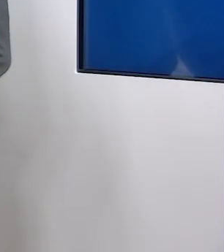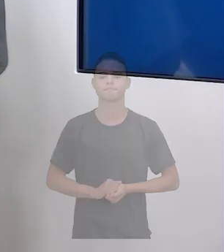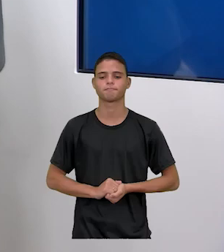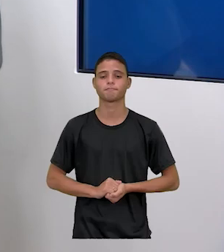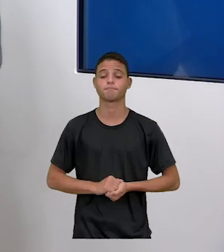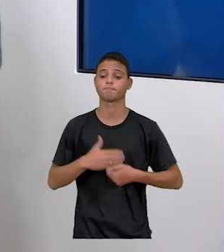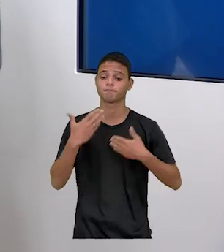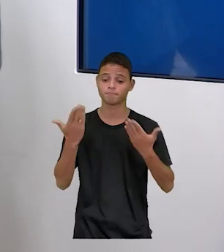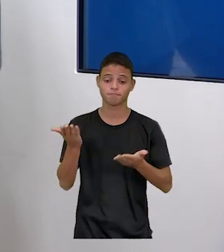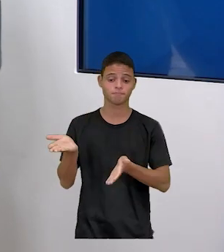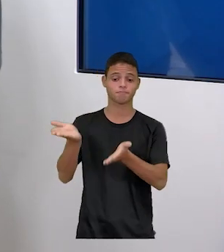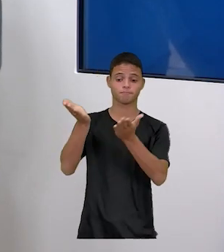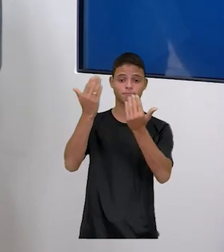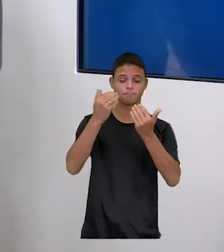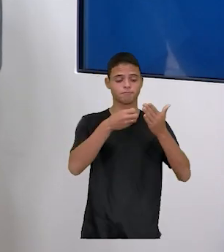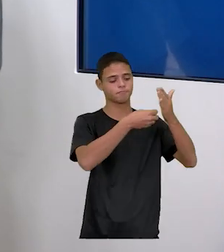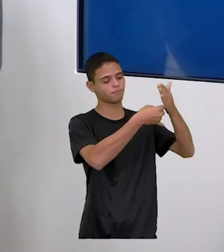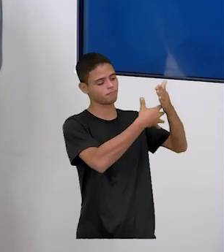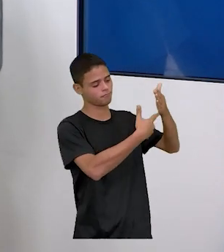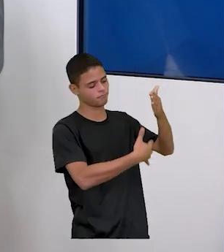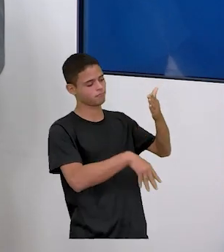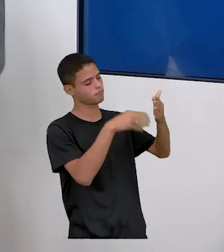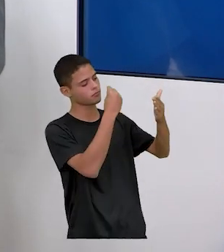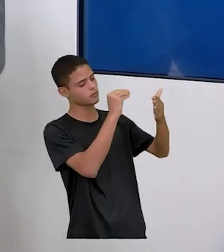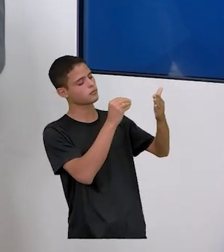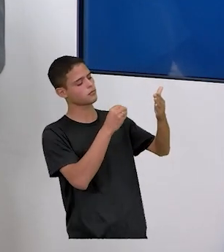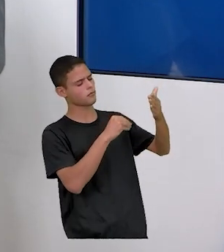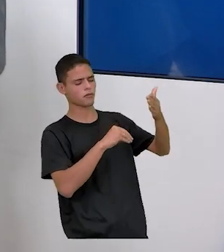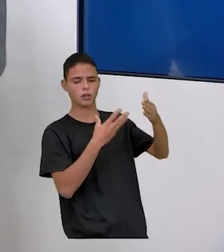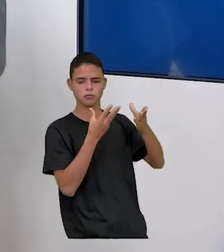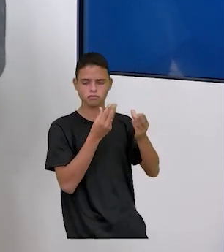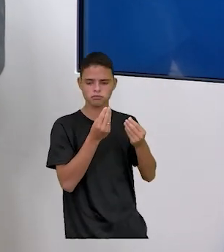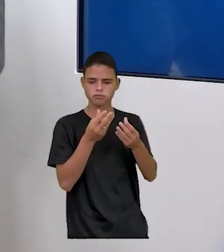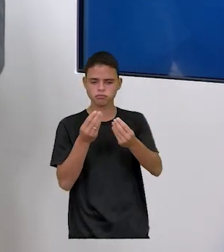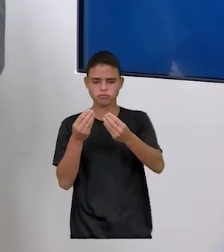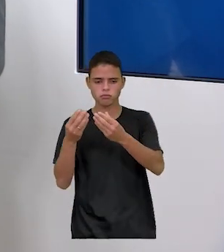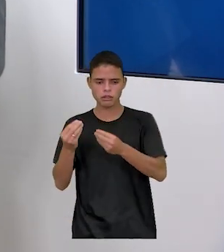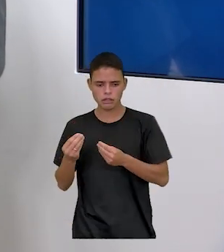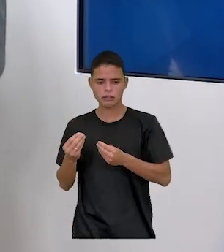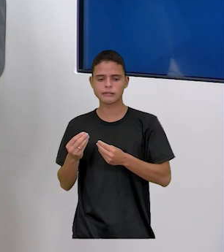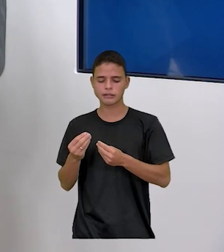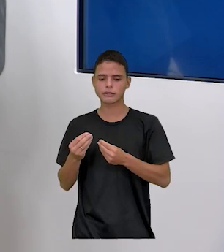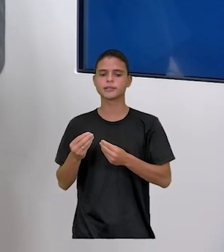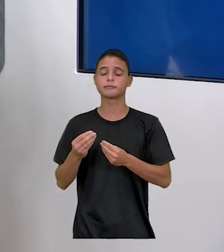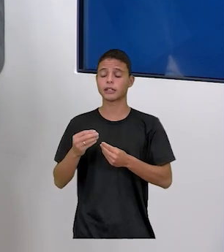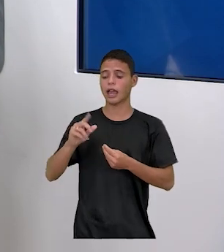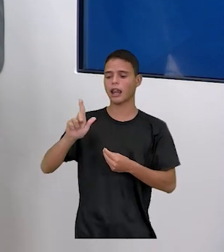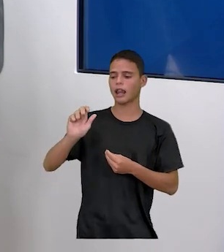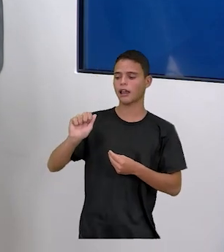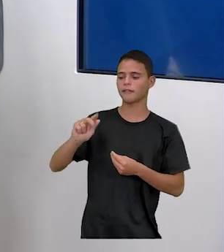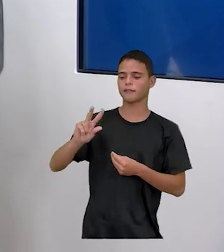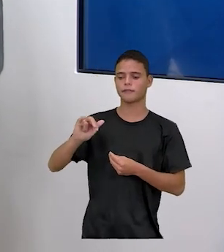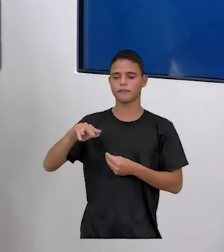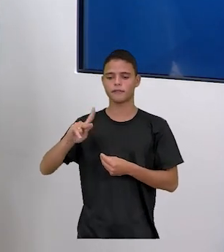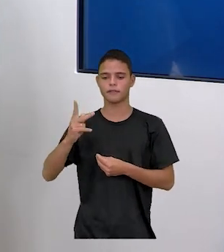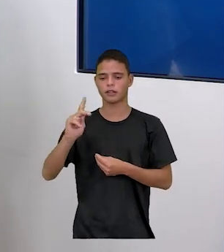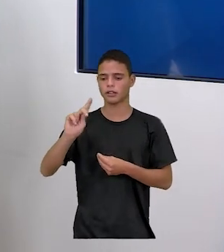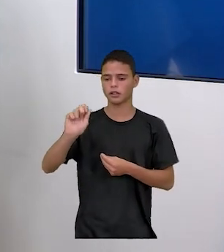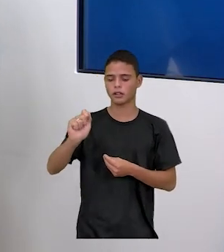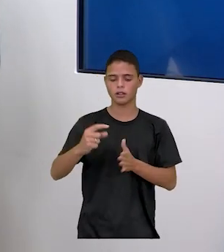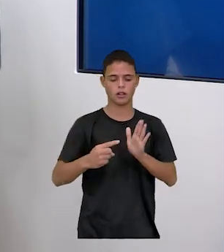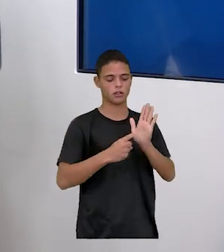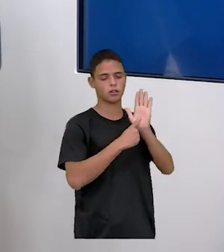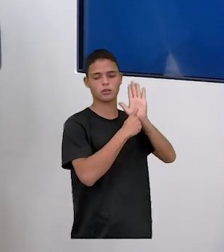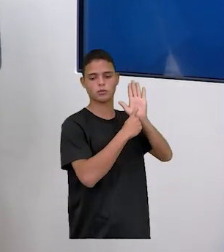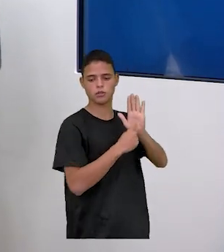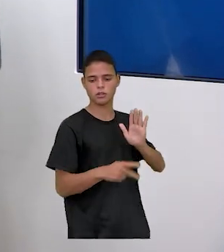Então, vamos lá, as respostas dos nossos alunos. Bastante aqui aparece a Lavínia, fala a denúncia sobre a